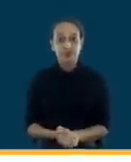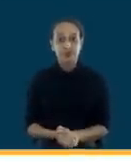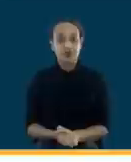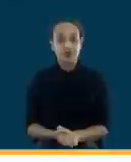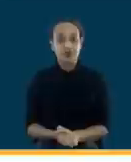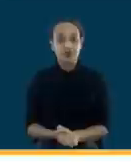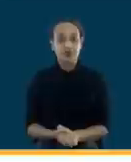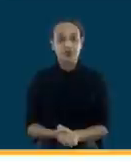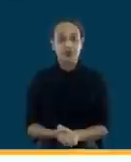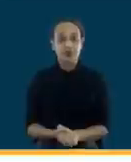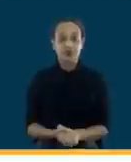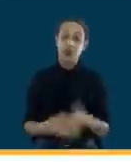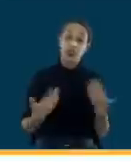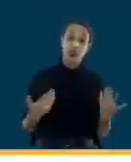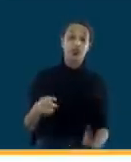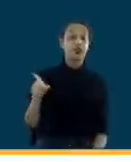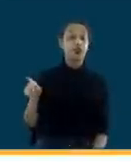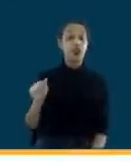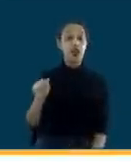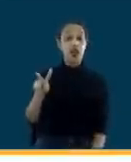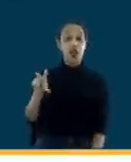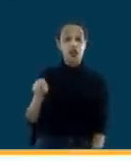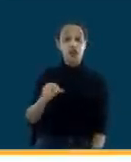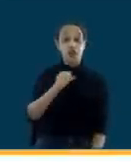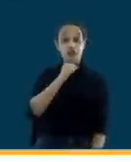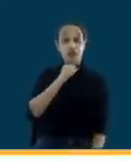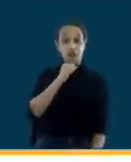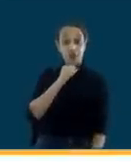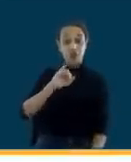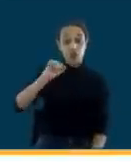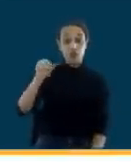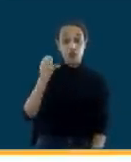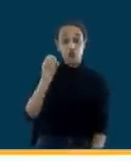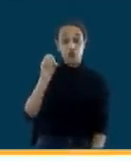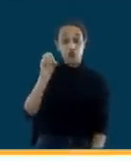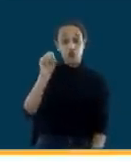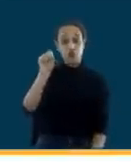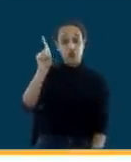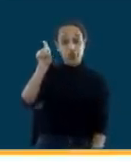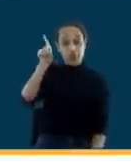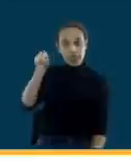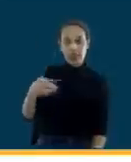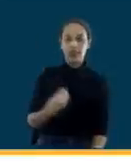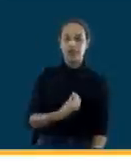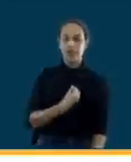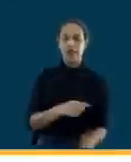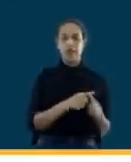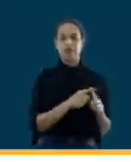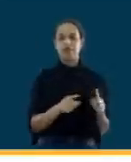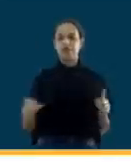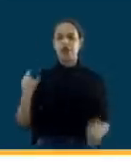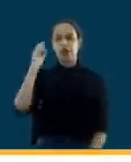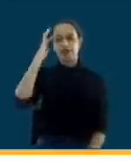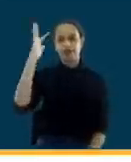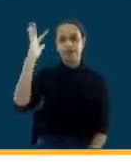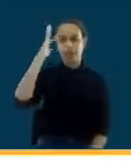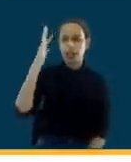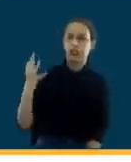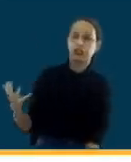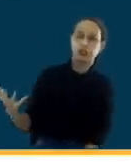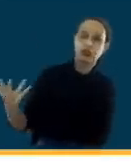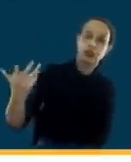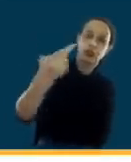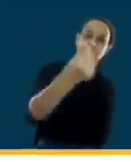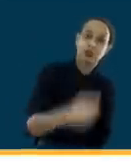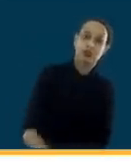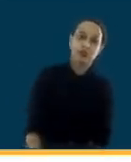Foi seu avô, José Turino, que lhe trilhou pelo sonho e fartura.